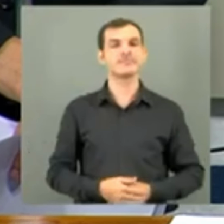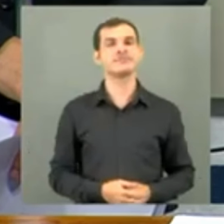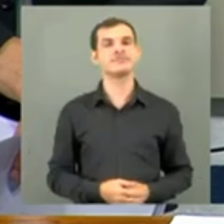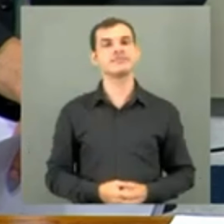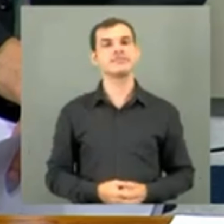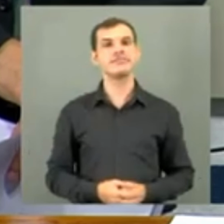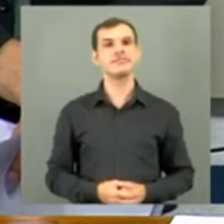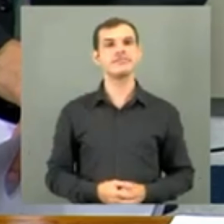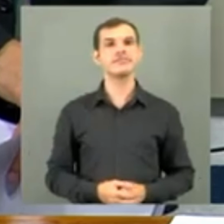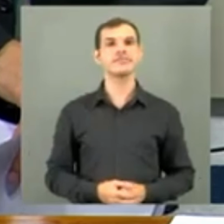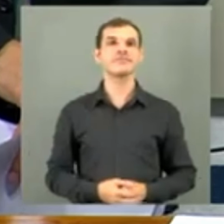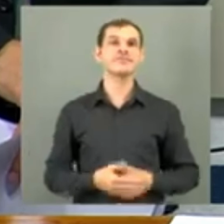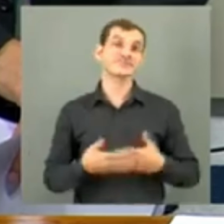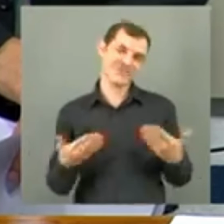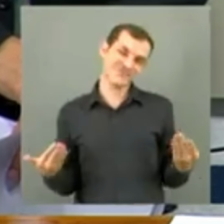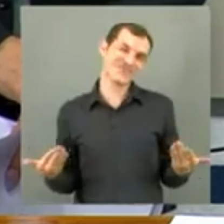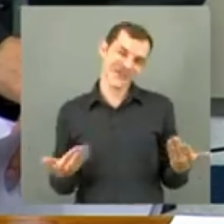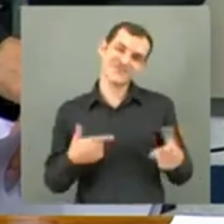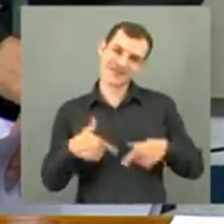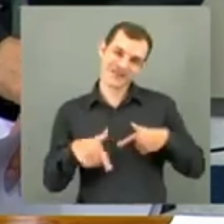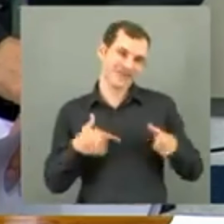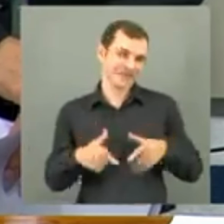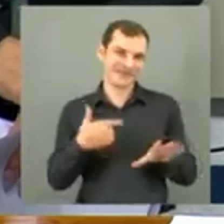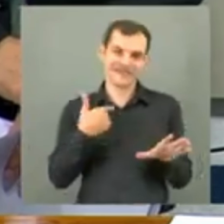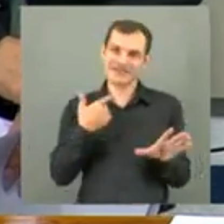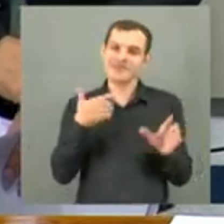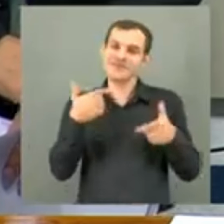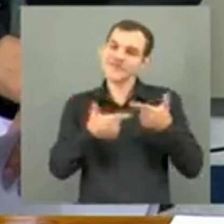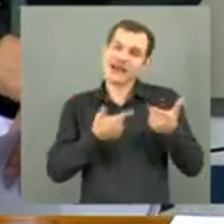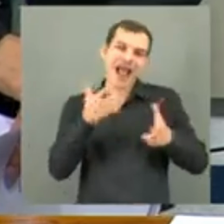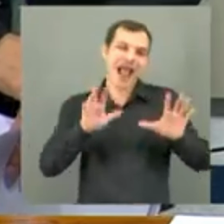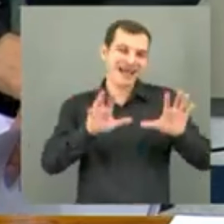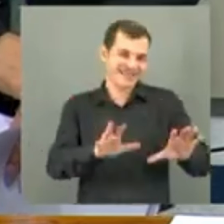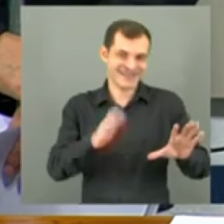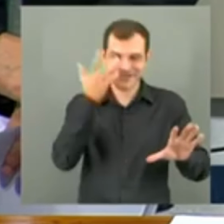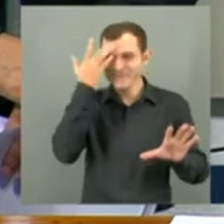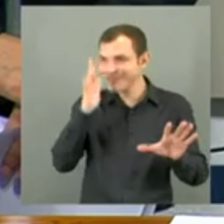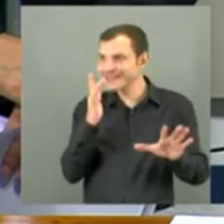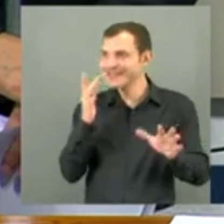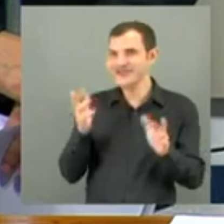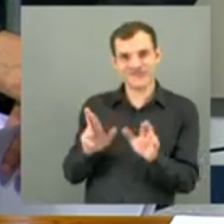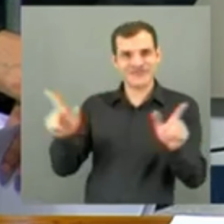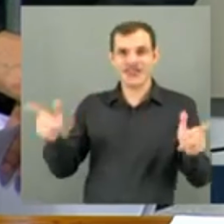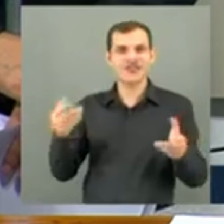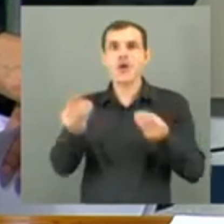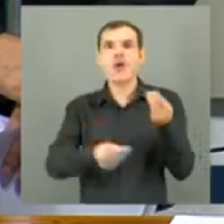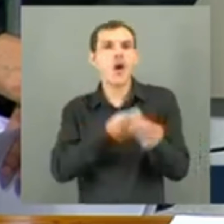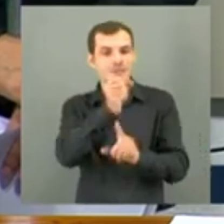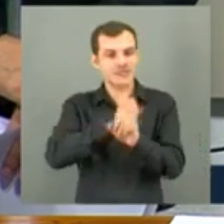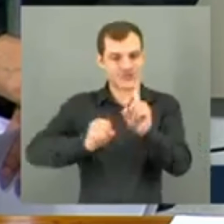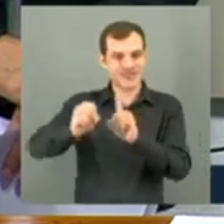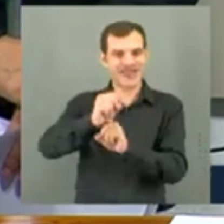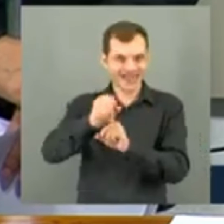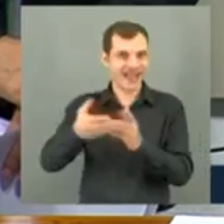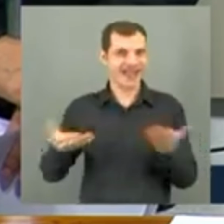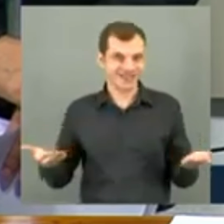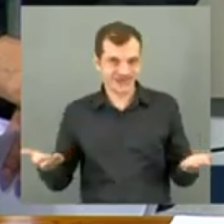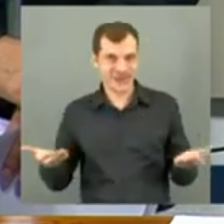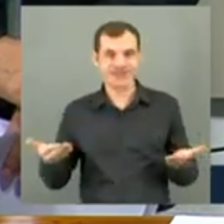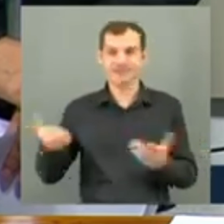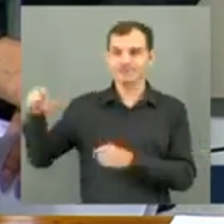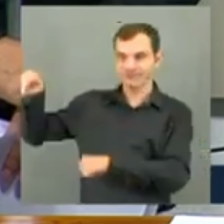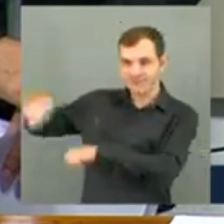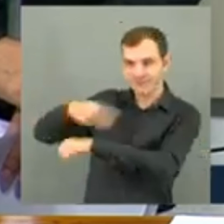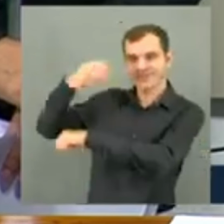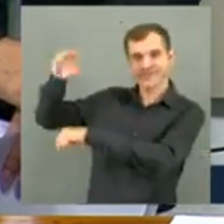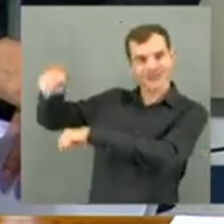É assim que eu trabalho. Eu não sei trabalhar de outra forma, senão com a sociedade nos